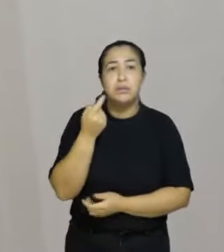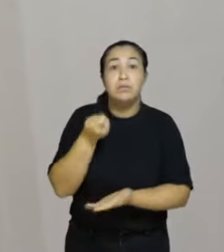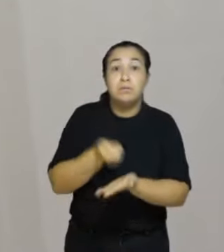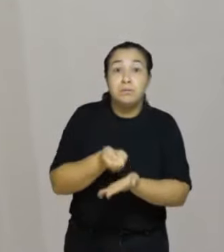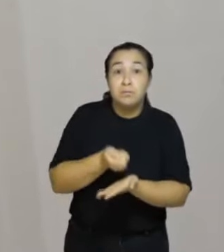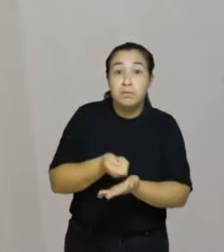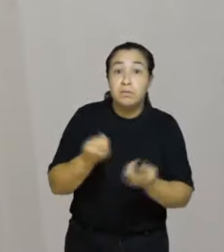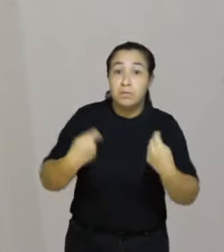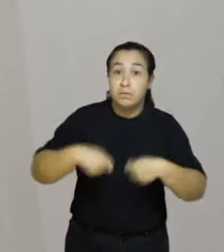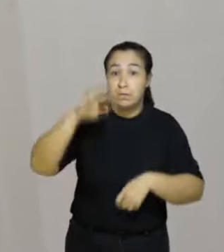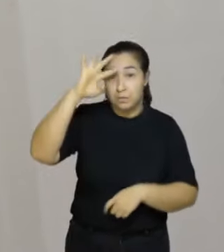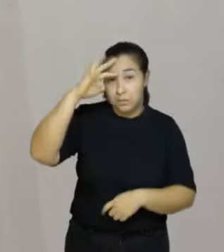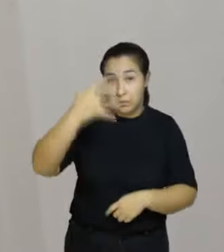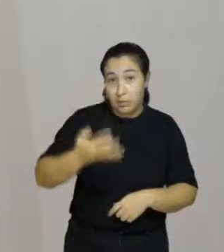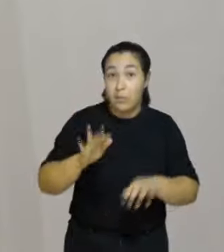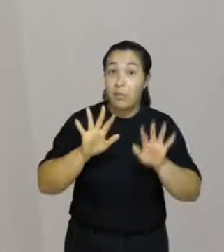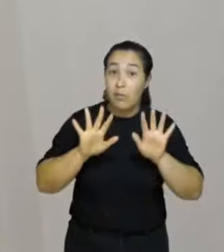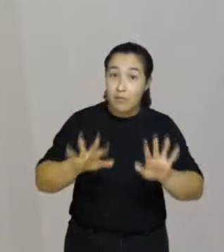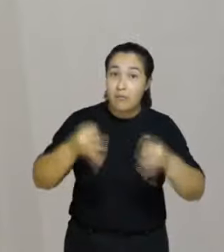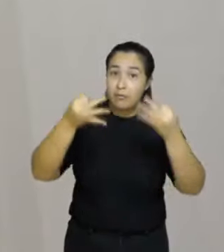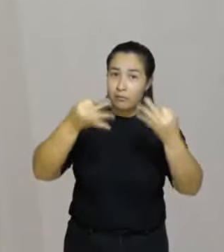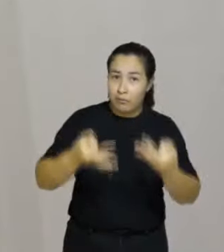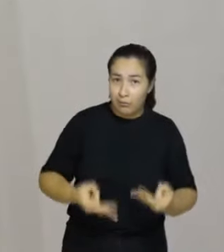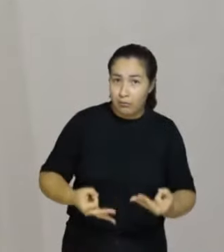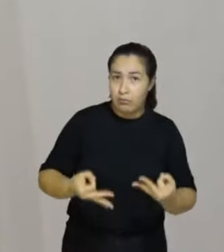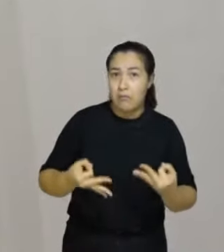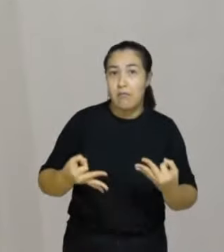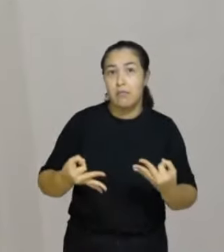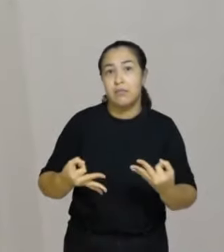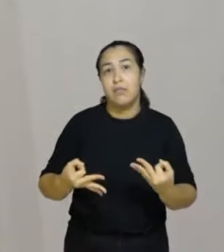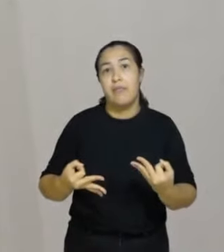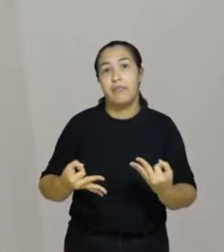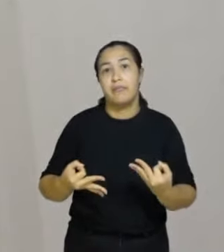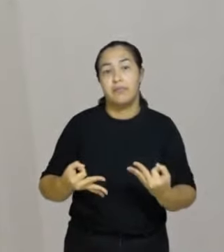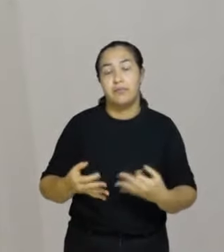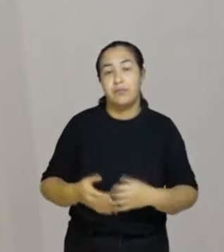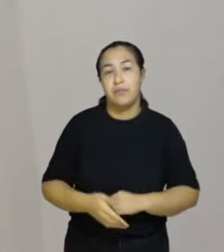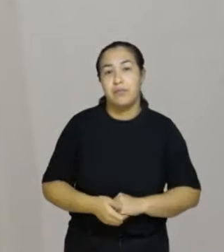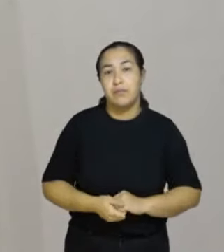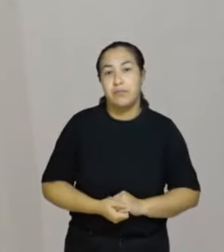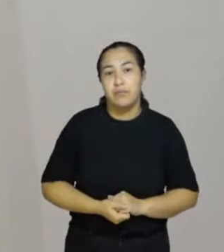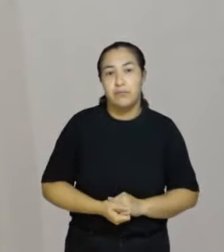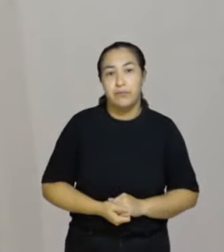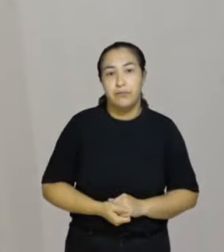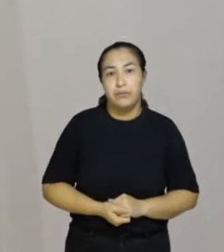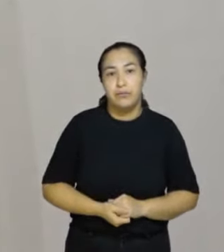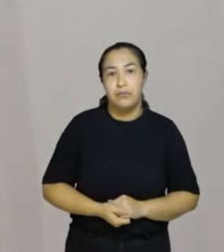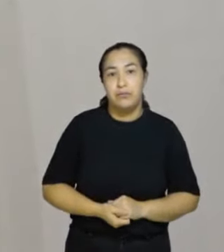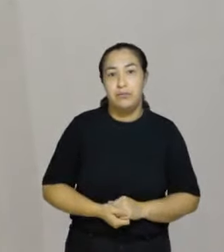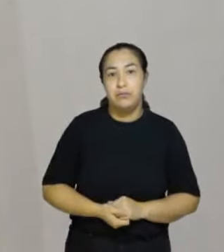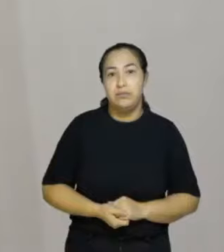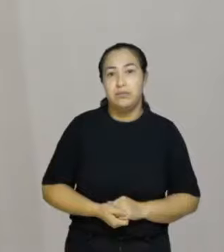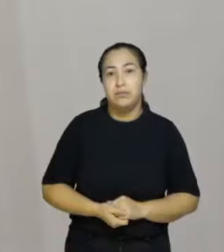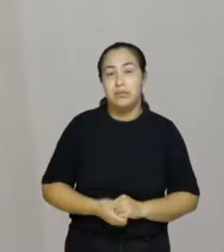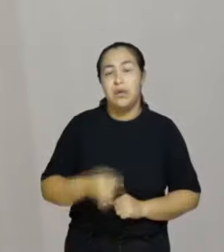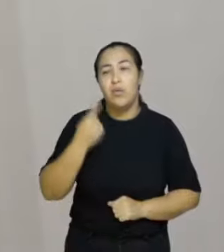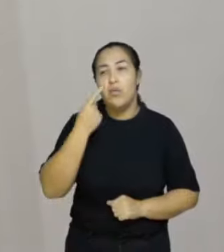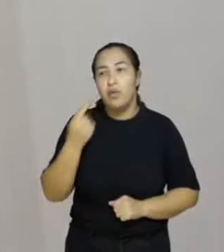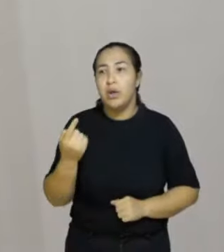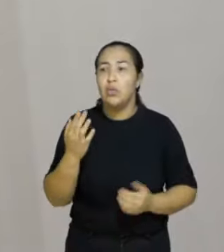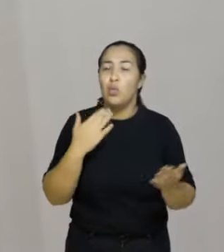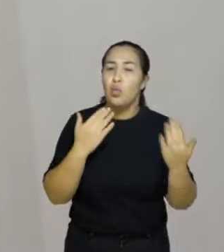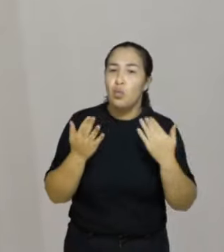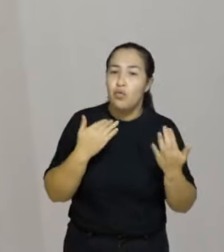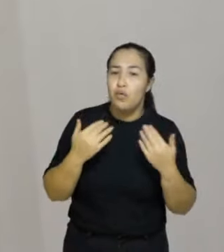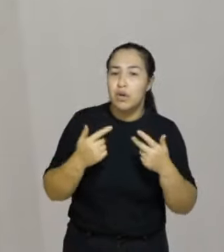providências, mas ser justo e correto com aquilo que realmente acontece. Tenho acompanhado os debates, mas além